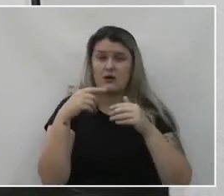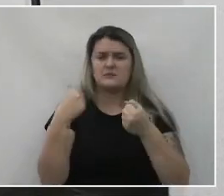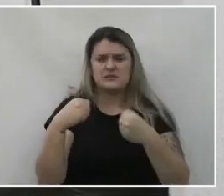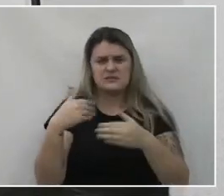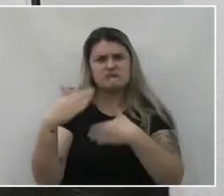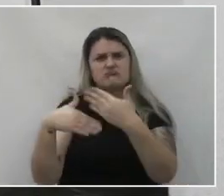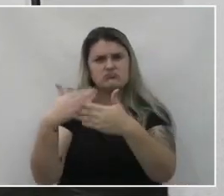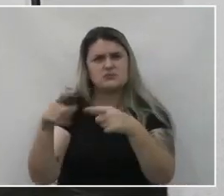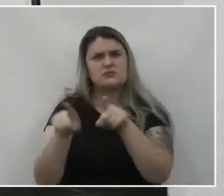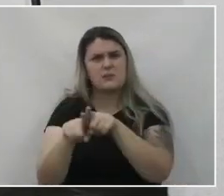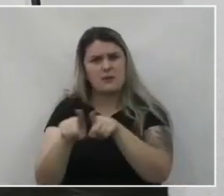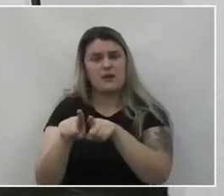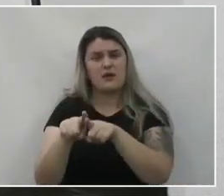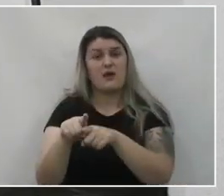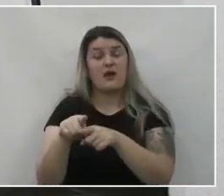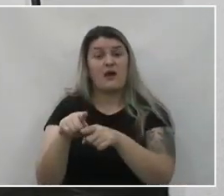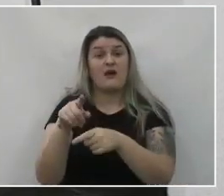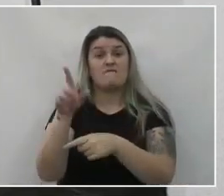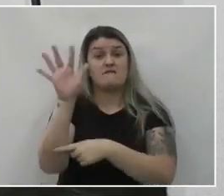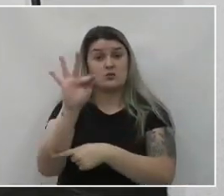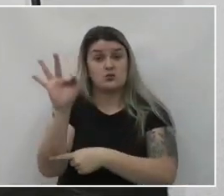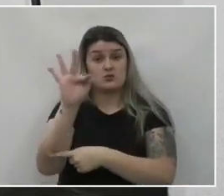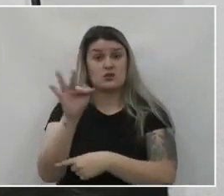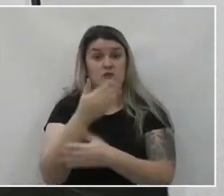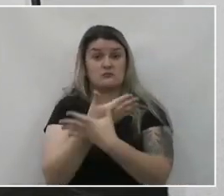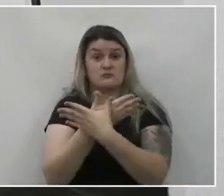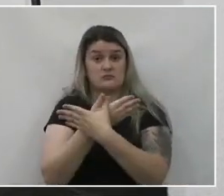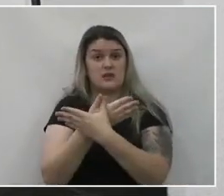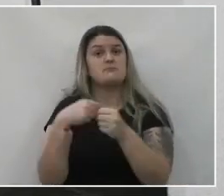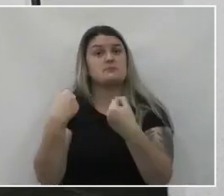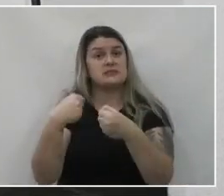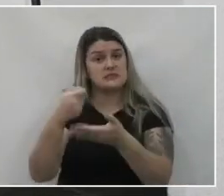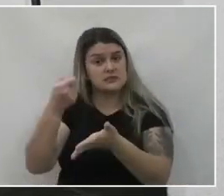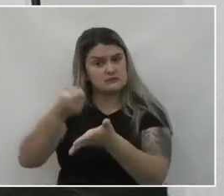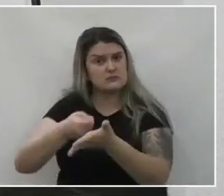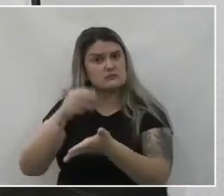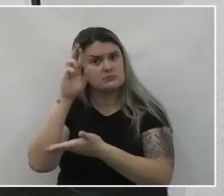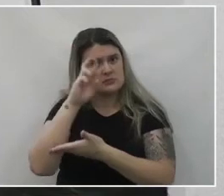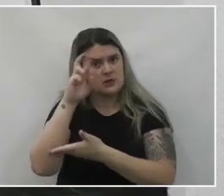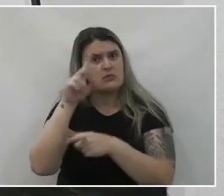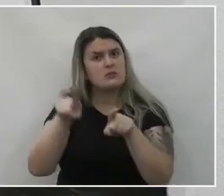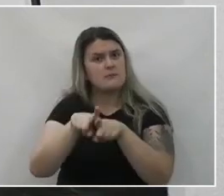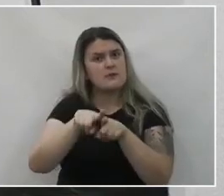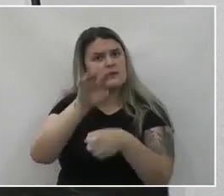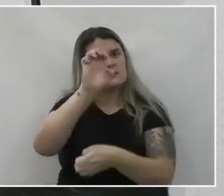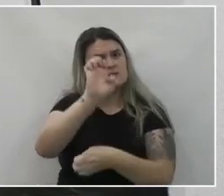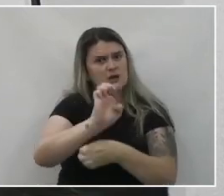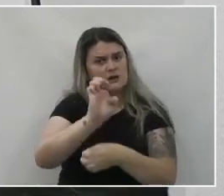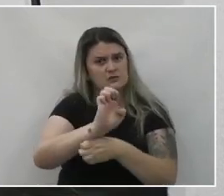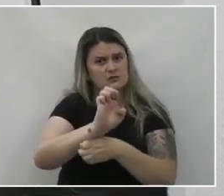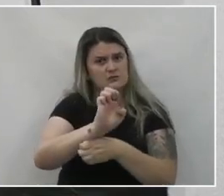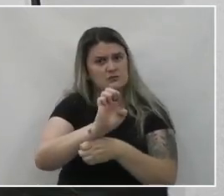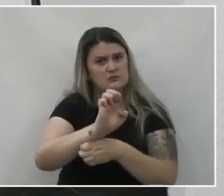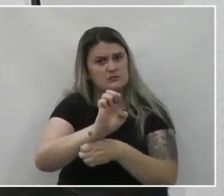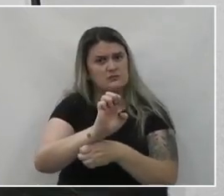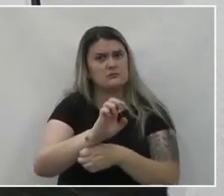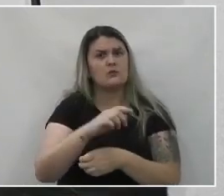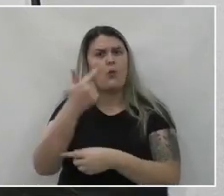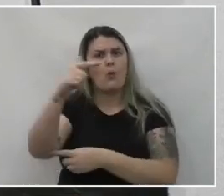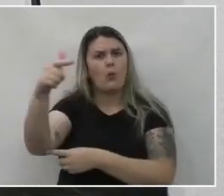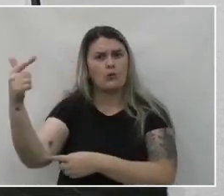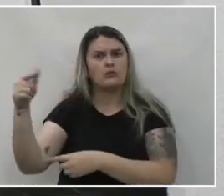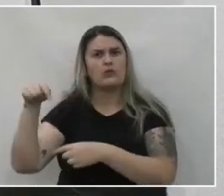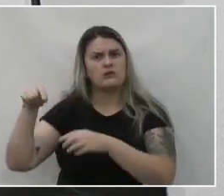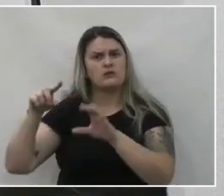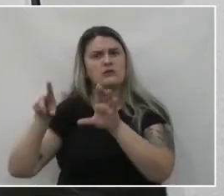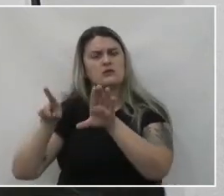sejam cobrados tanto da instituição de ensino Uniguaçu, como também do Estado, presente através da administração municipal e demais órgãos, como a